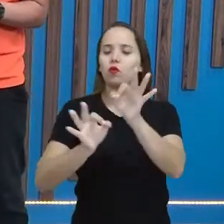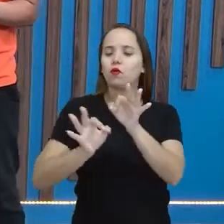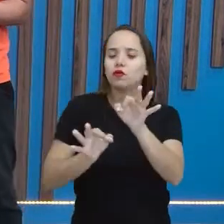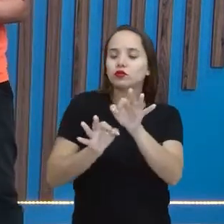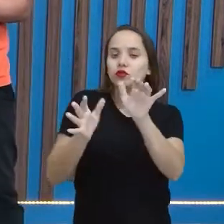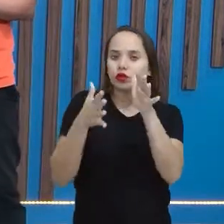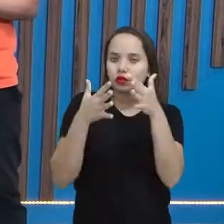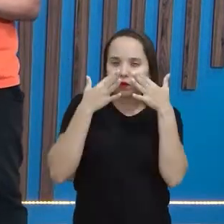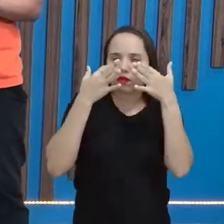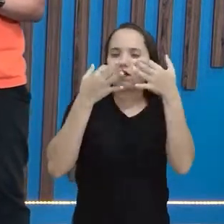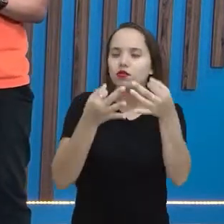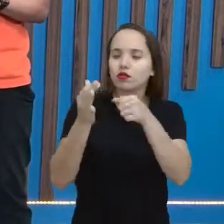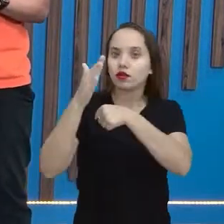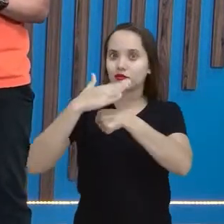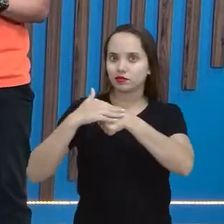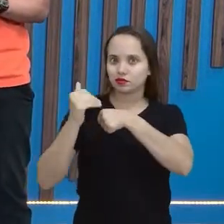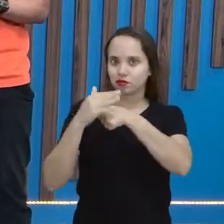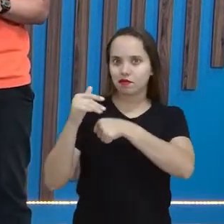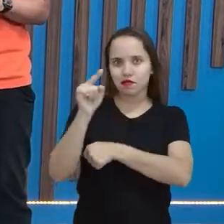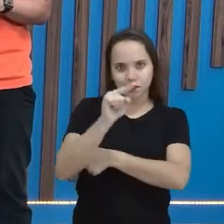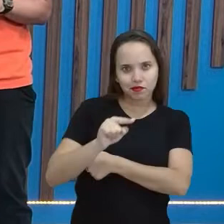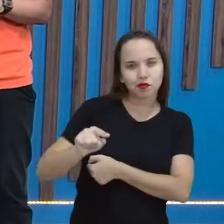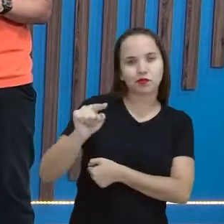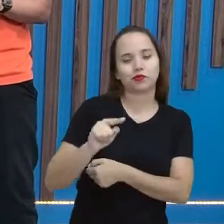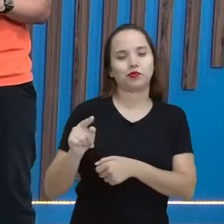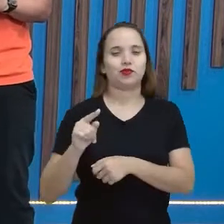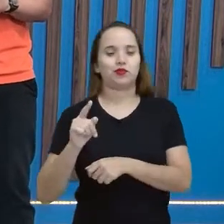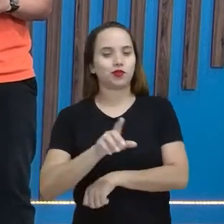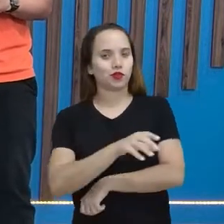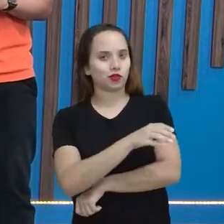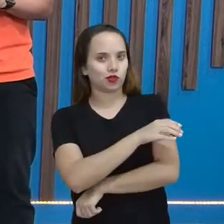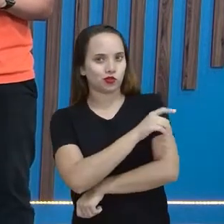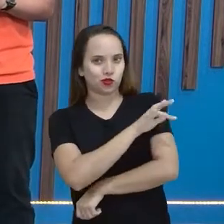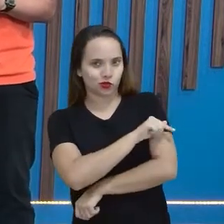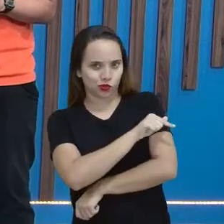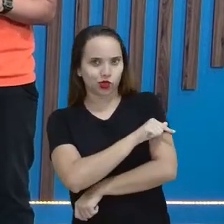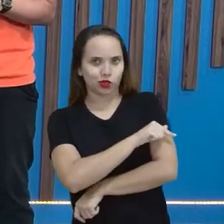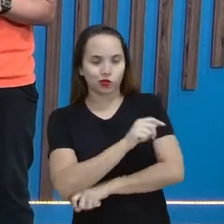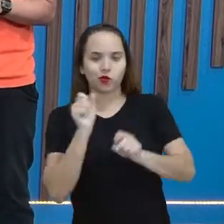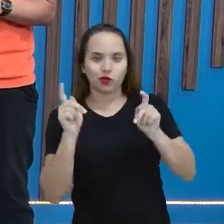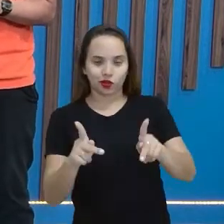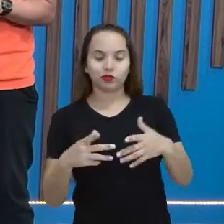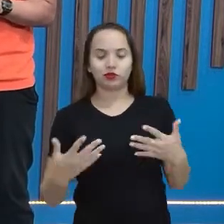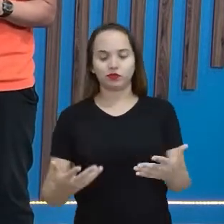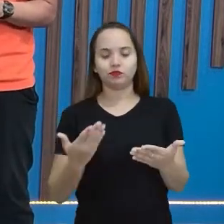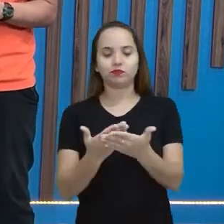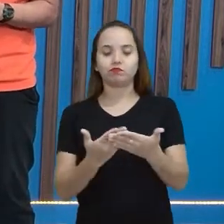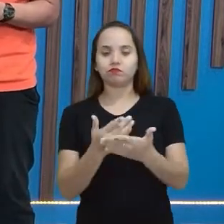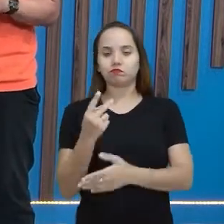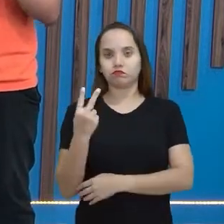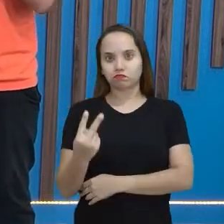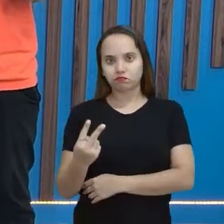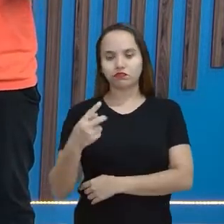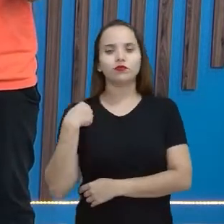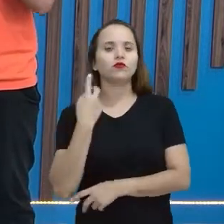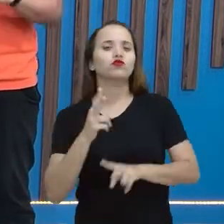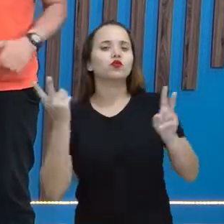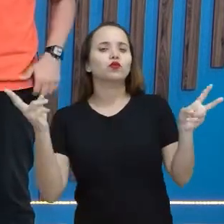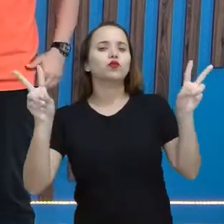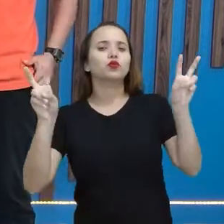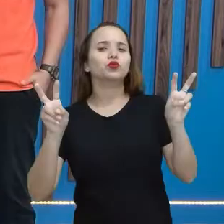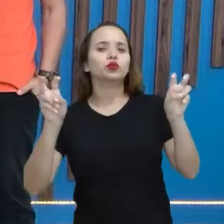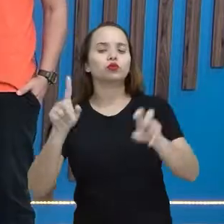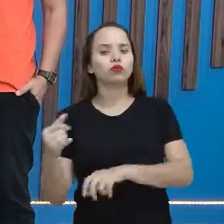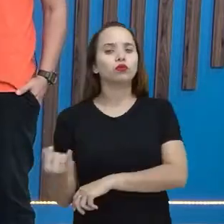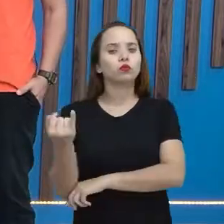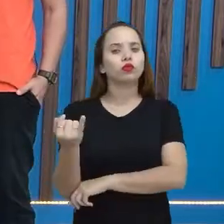com muito carinho para vocês, de sétimo ano. Então vamos recordar, na nossa aula 2, a gente trouxe um tema bem